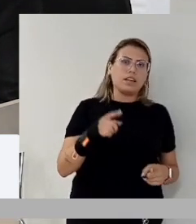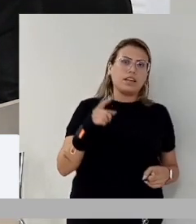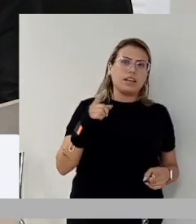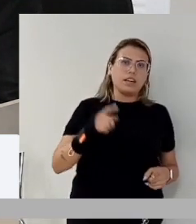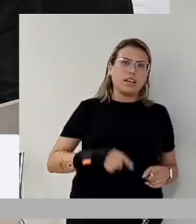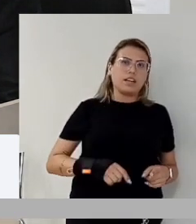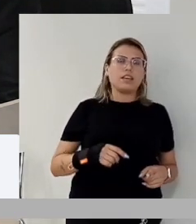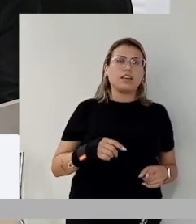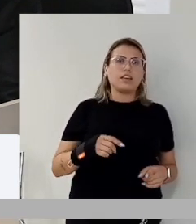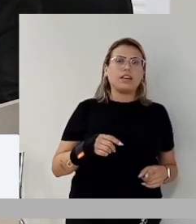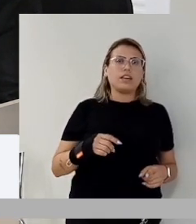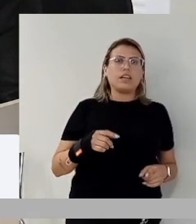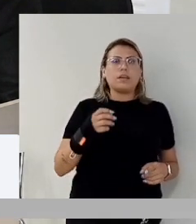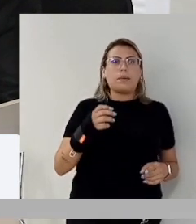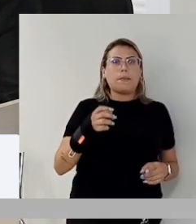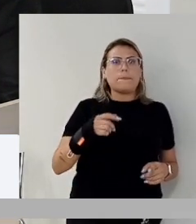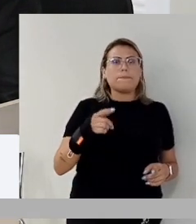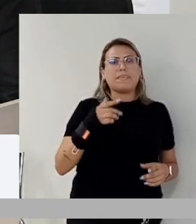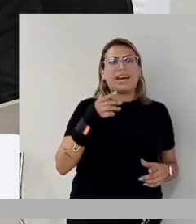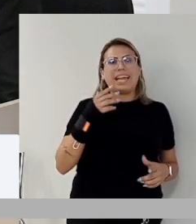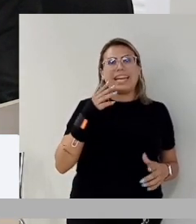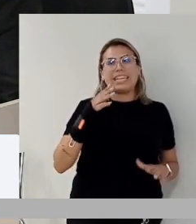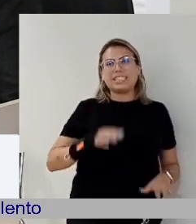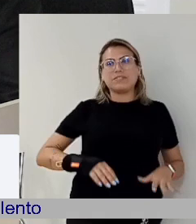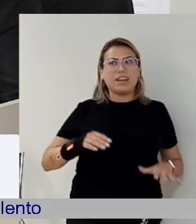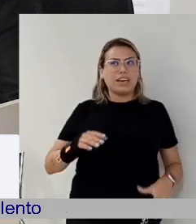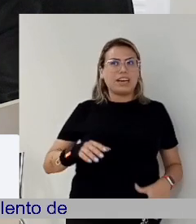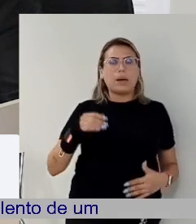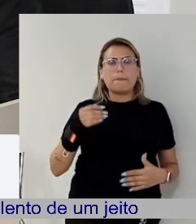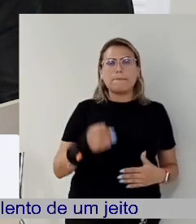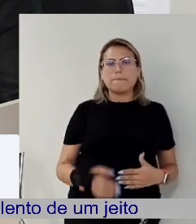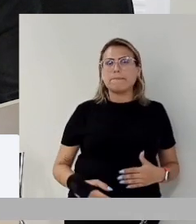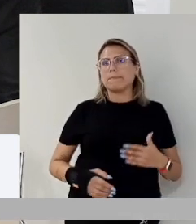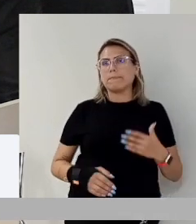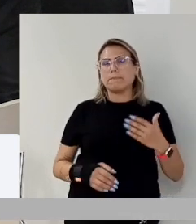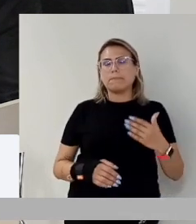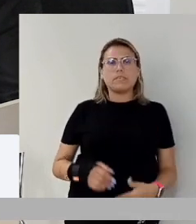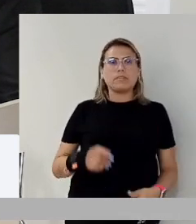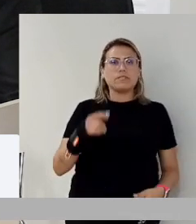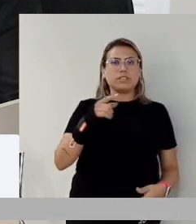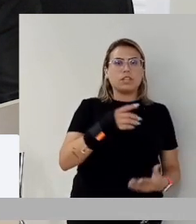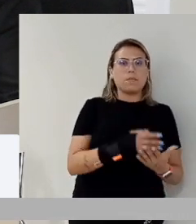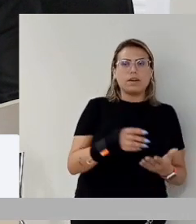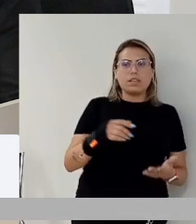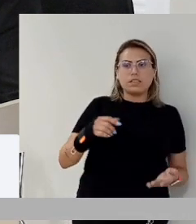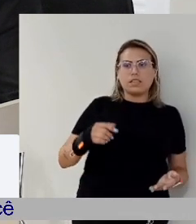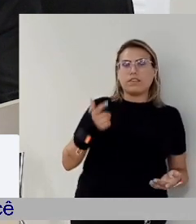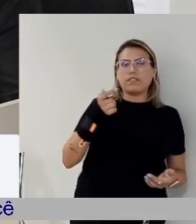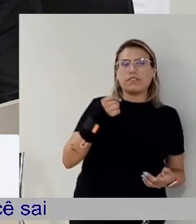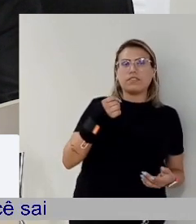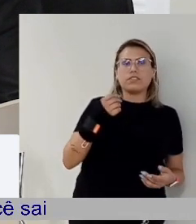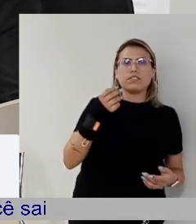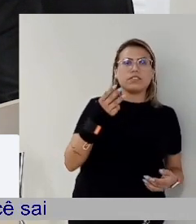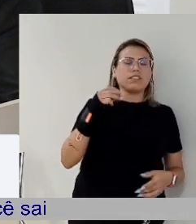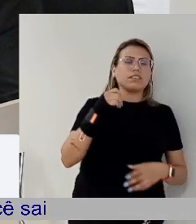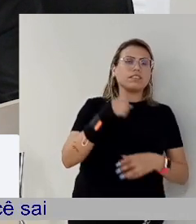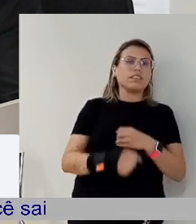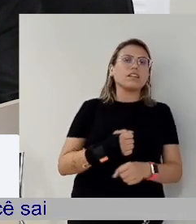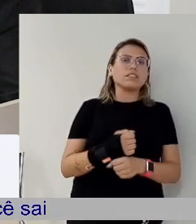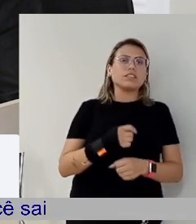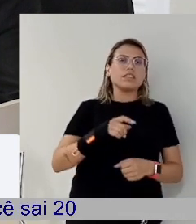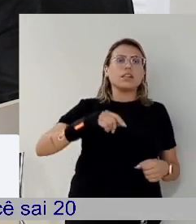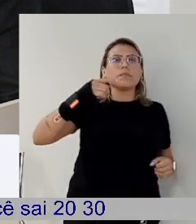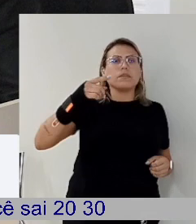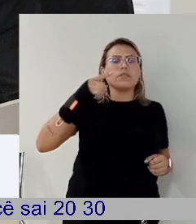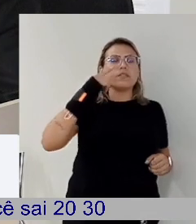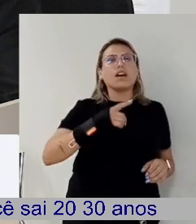muito lento isso é tão lento de um jeito que às vezes você começa aqui você sai 20 30 anos depois você vai ver o o a evolução